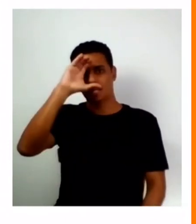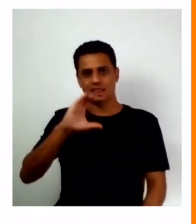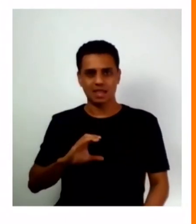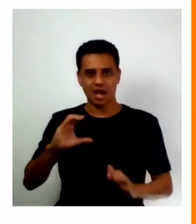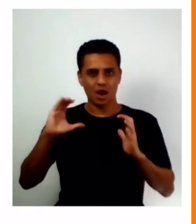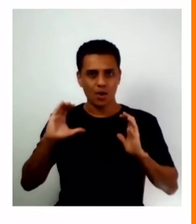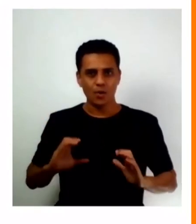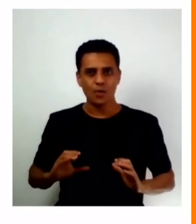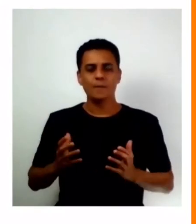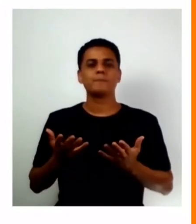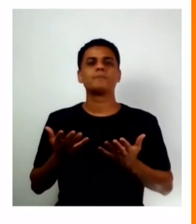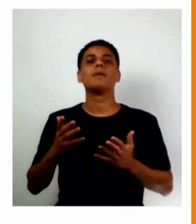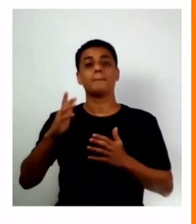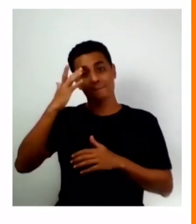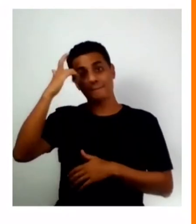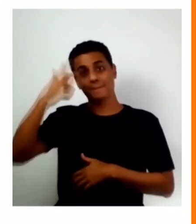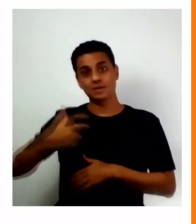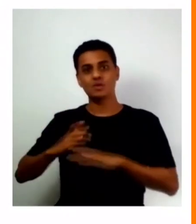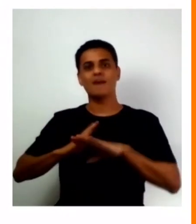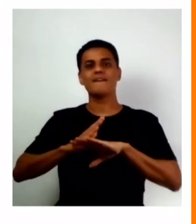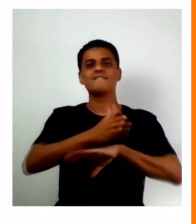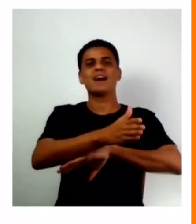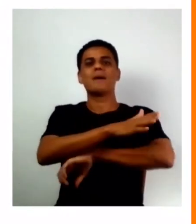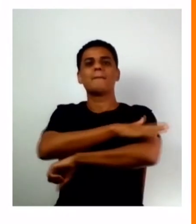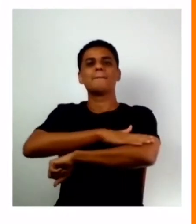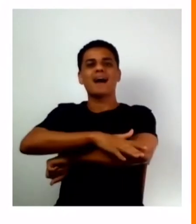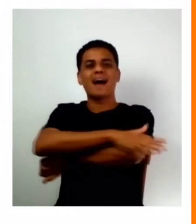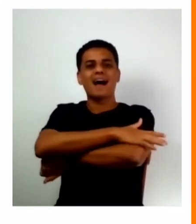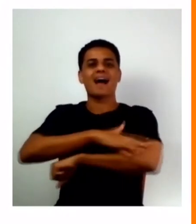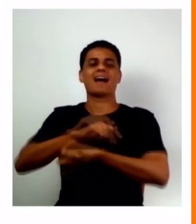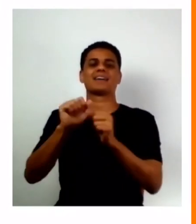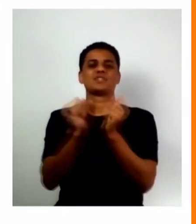indo ao Parque Güell, à Sagrada Família,